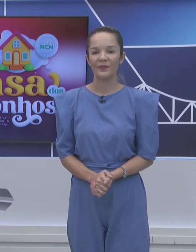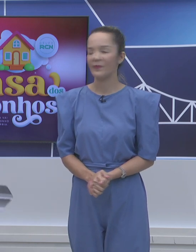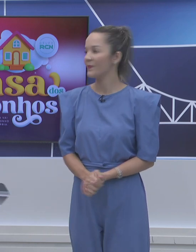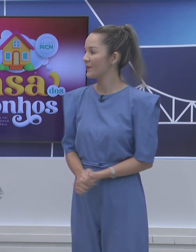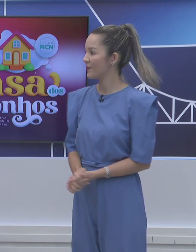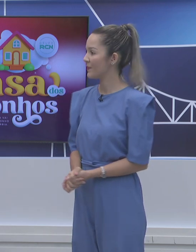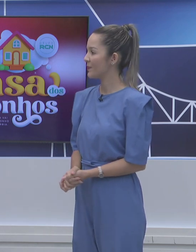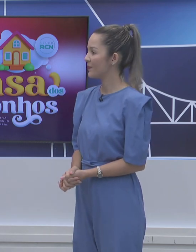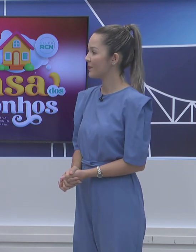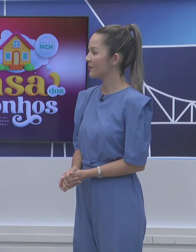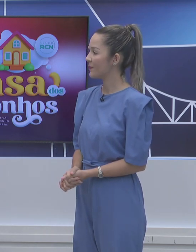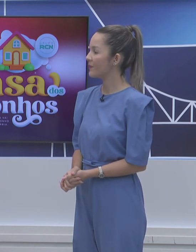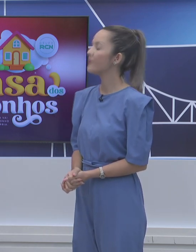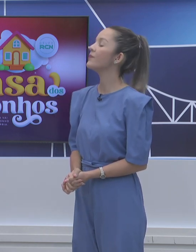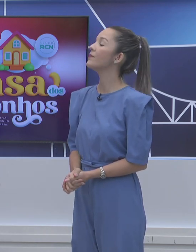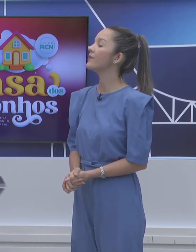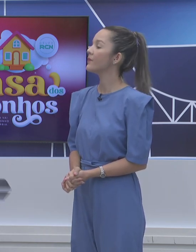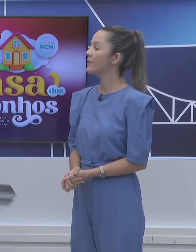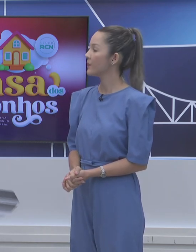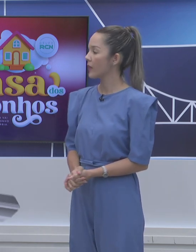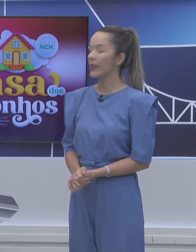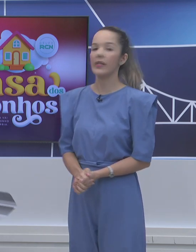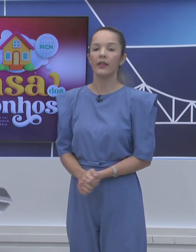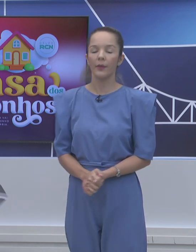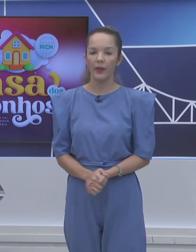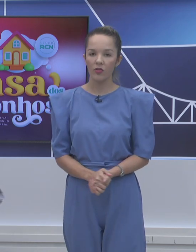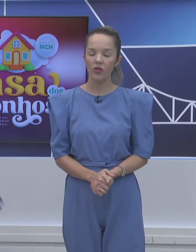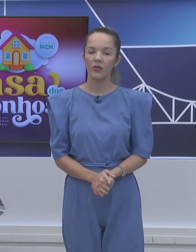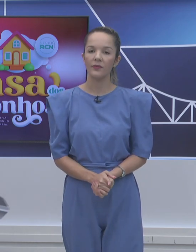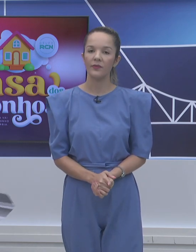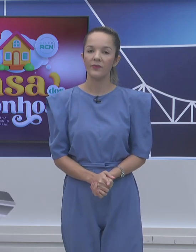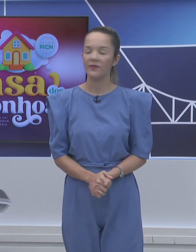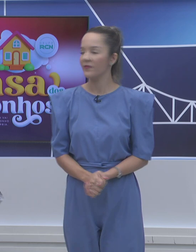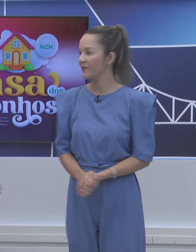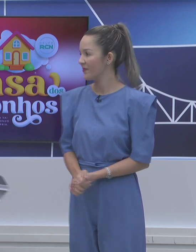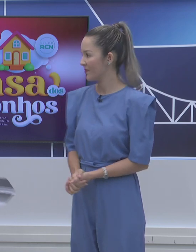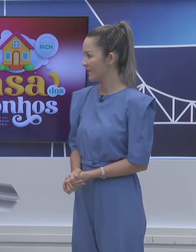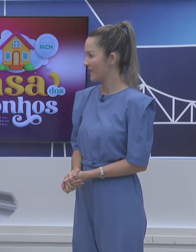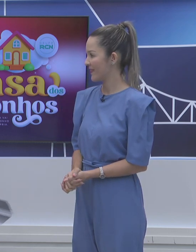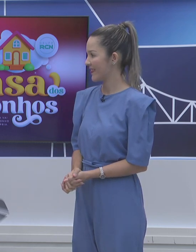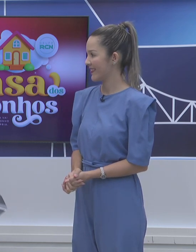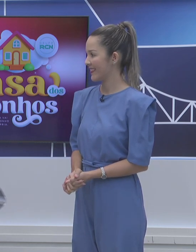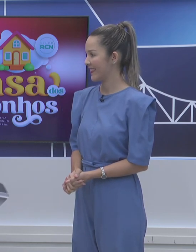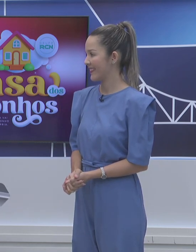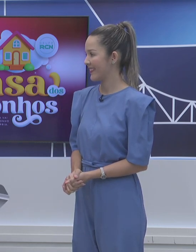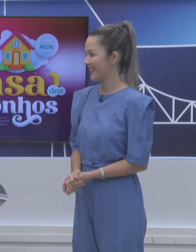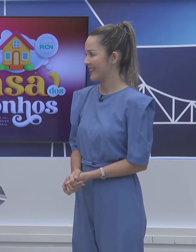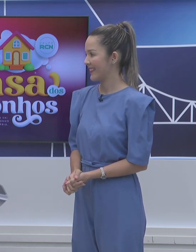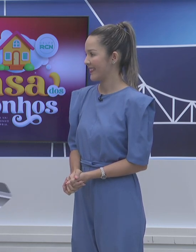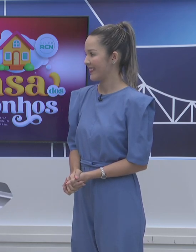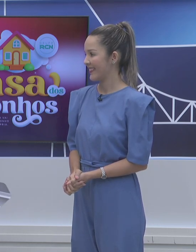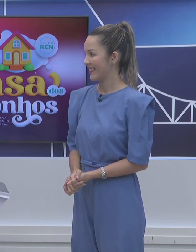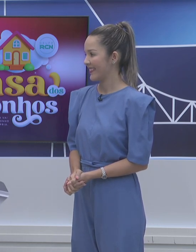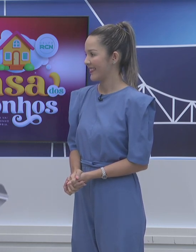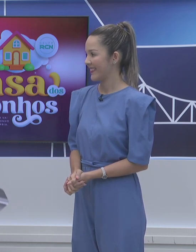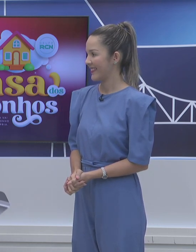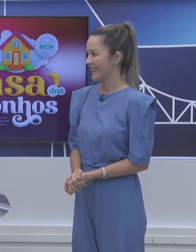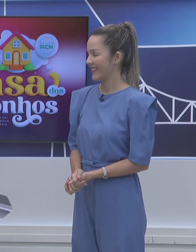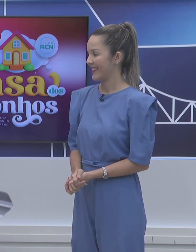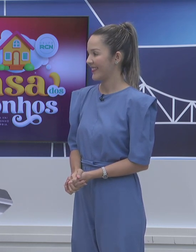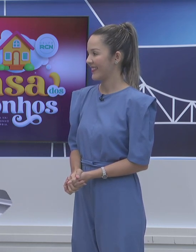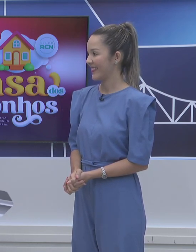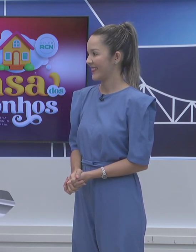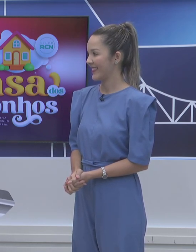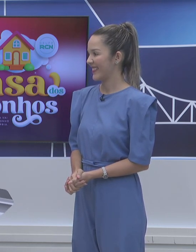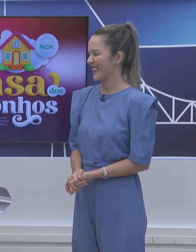gostoso. E agora no mês de abril não vai ser diferente. Exatamente. A gente também vai estar fazendo essa gincana aí, né, com o pessoal que tá participando da